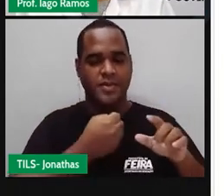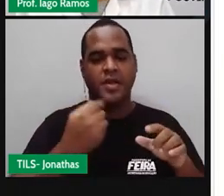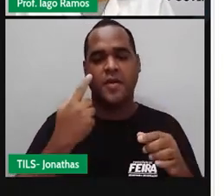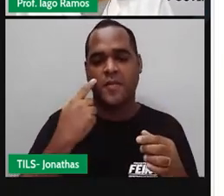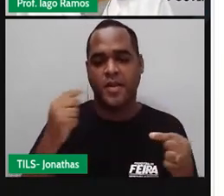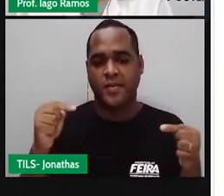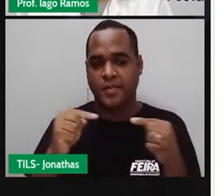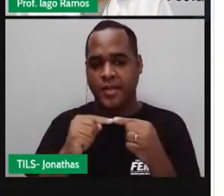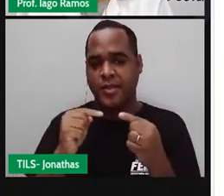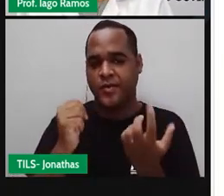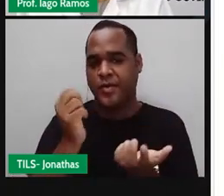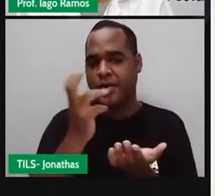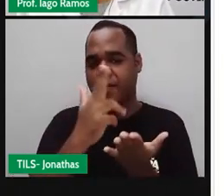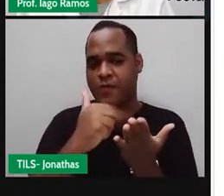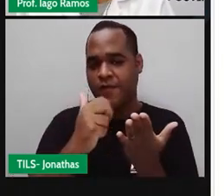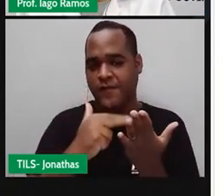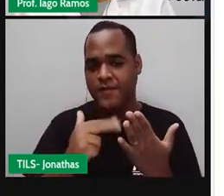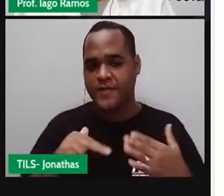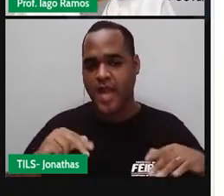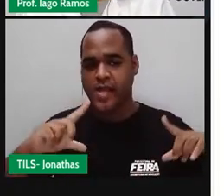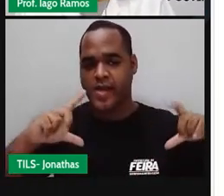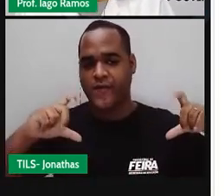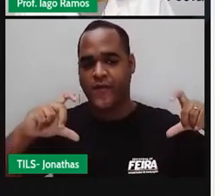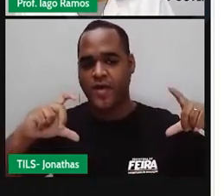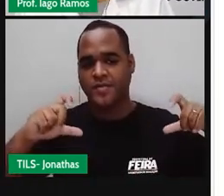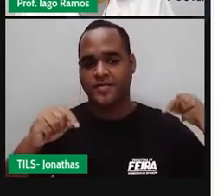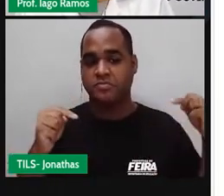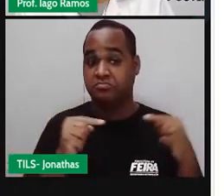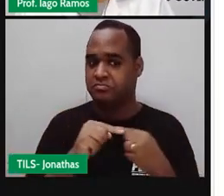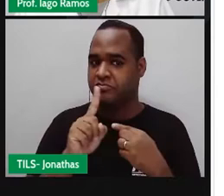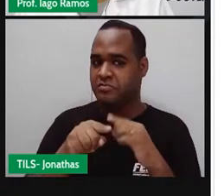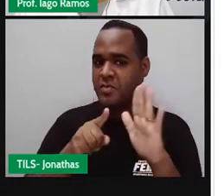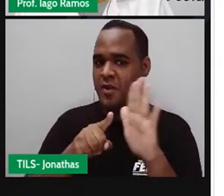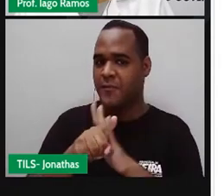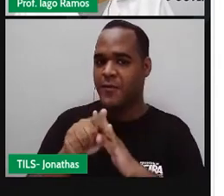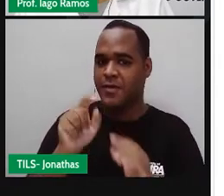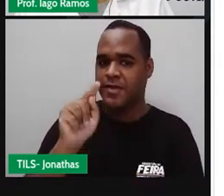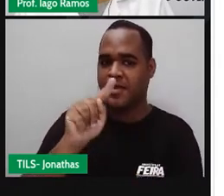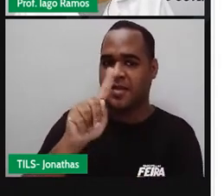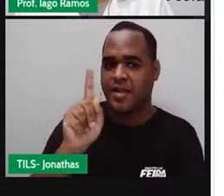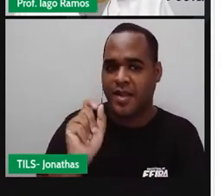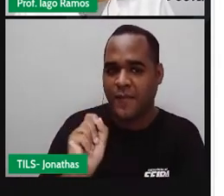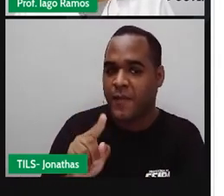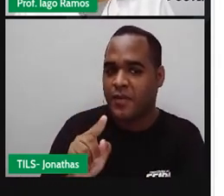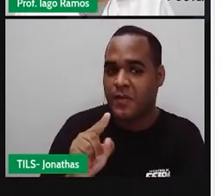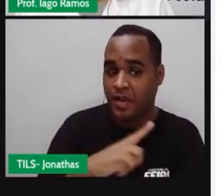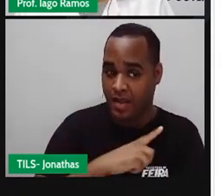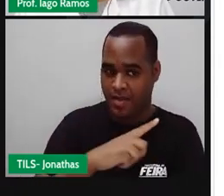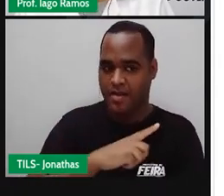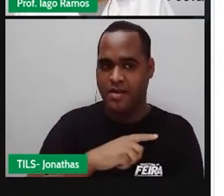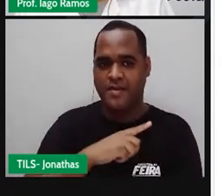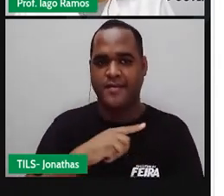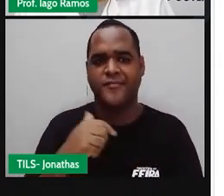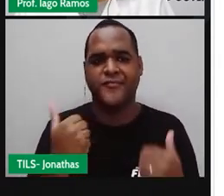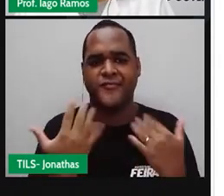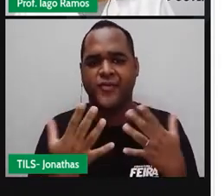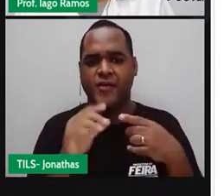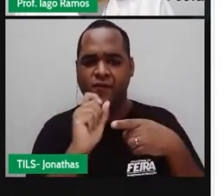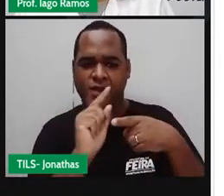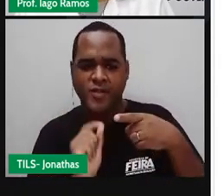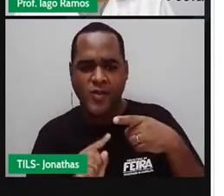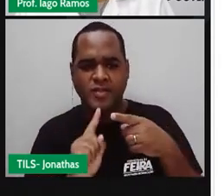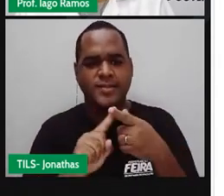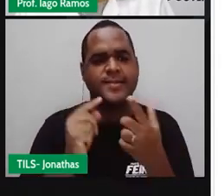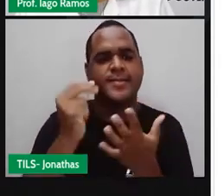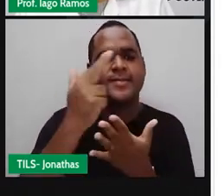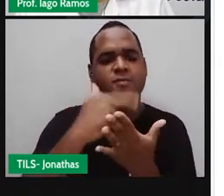umas ilustrações tá e tem uma perguntinha ali não sei se você já viu olha só Quais as